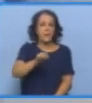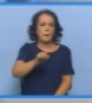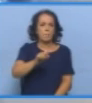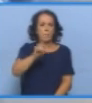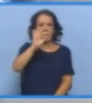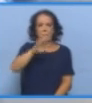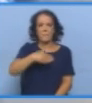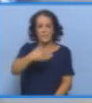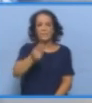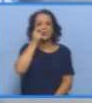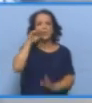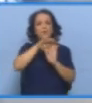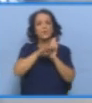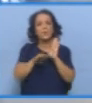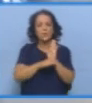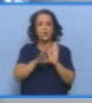Salve de Joaquim Letria.